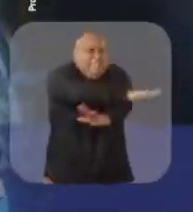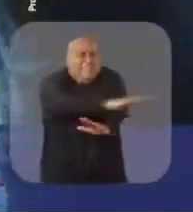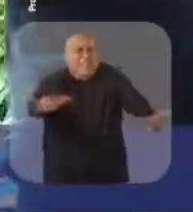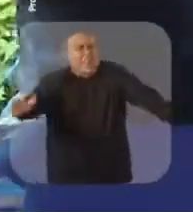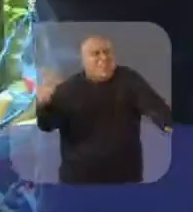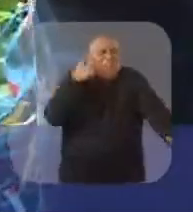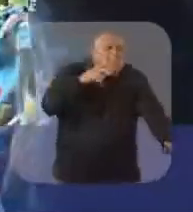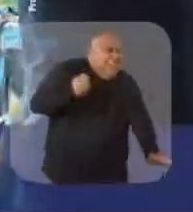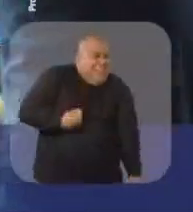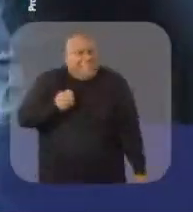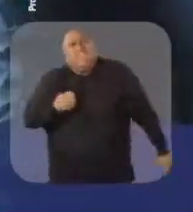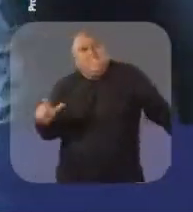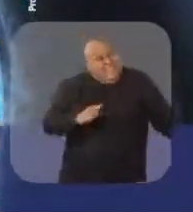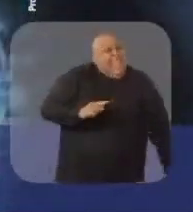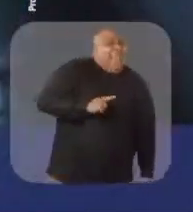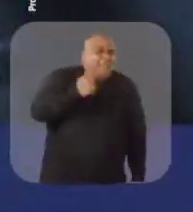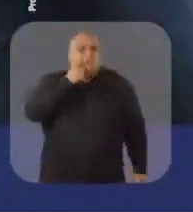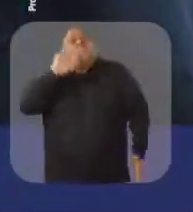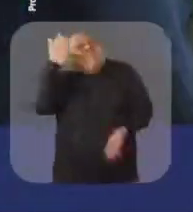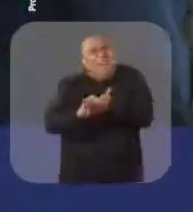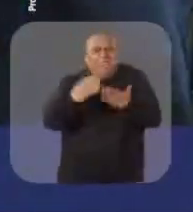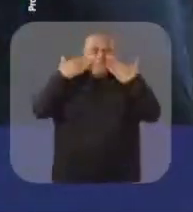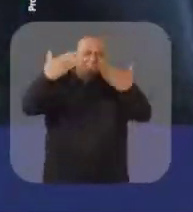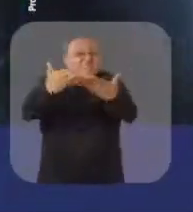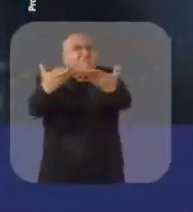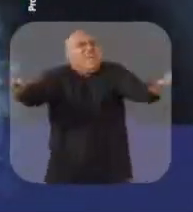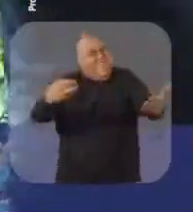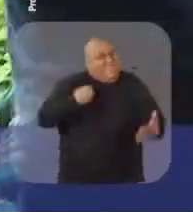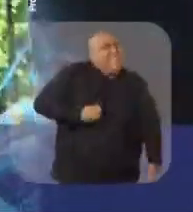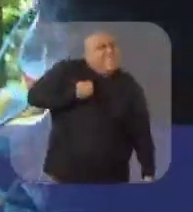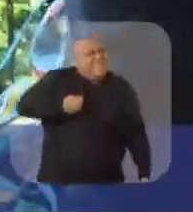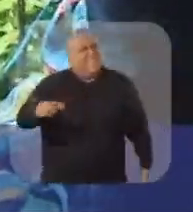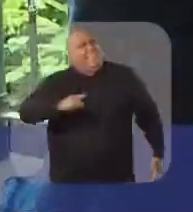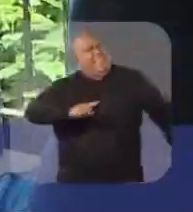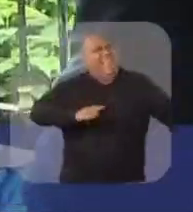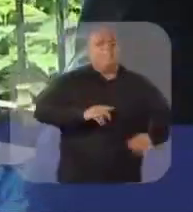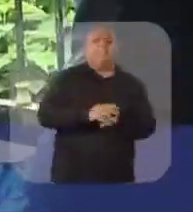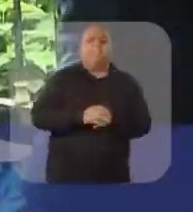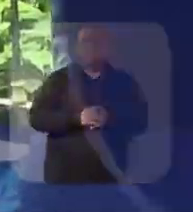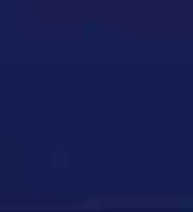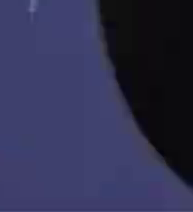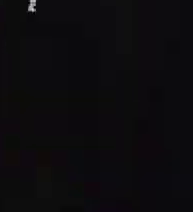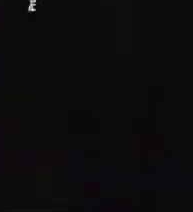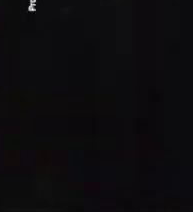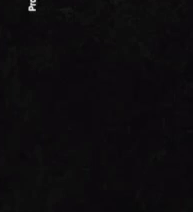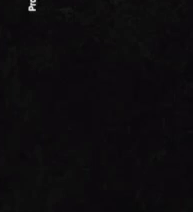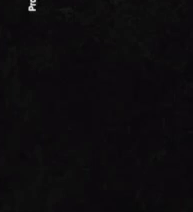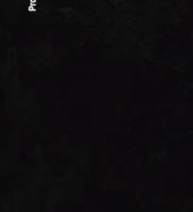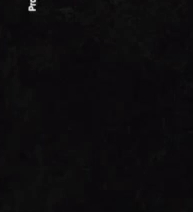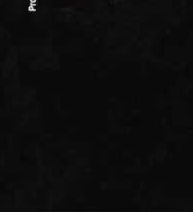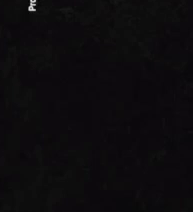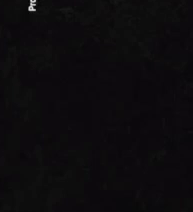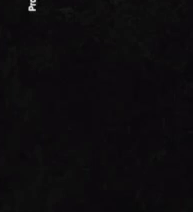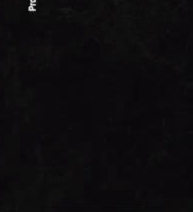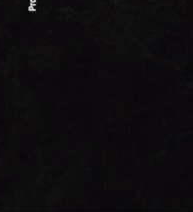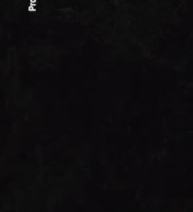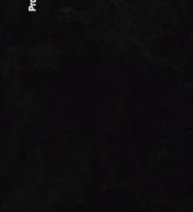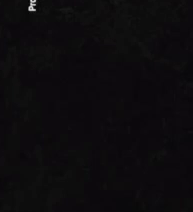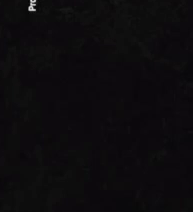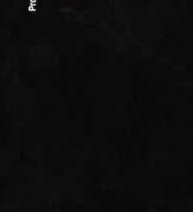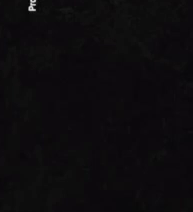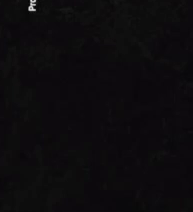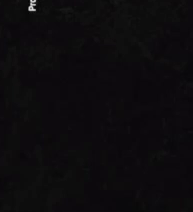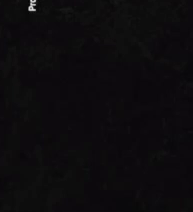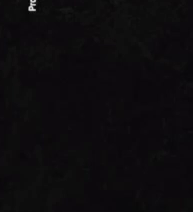Acabou o caô, Marta Rocha chegou. Marta Rocha chegou. Tire o Crivella do